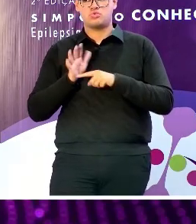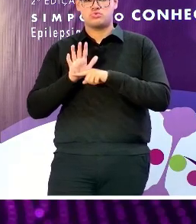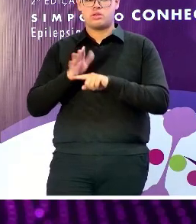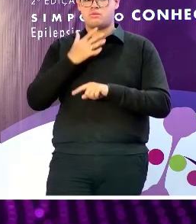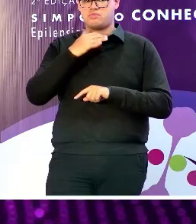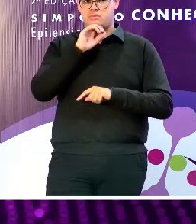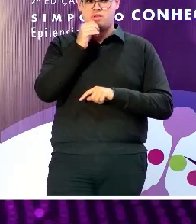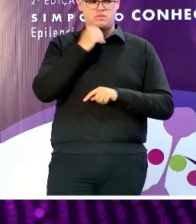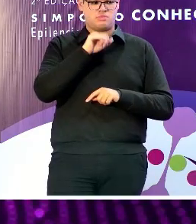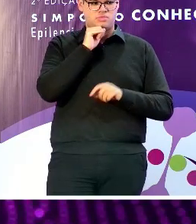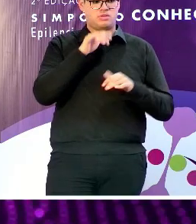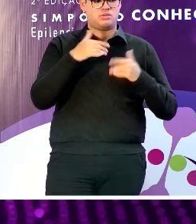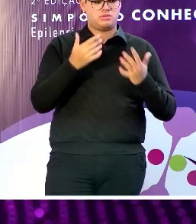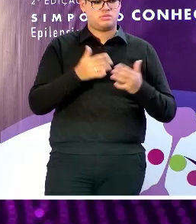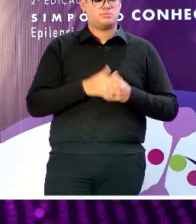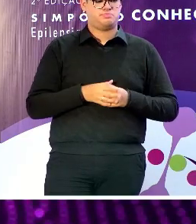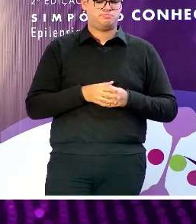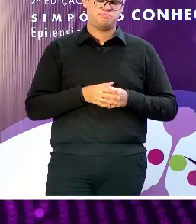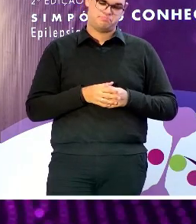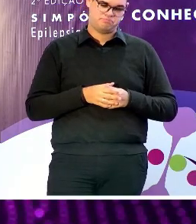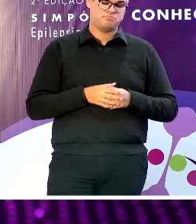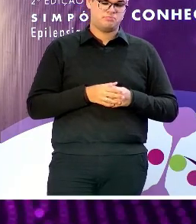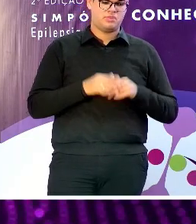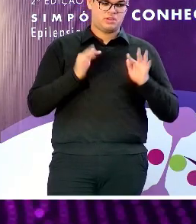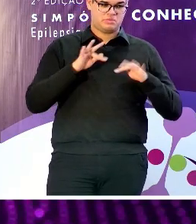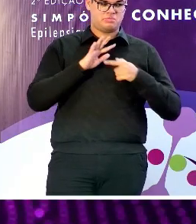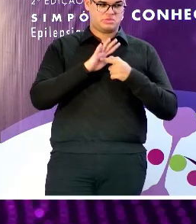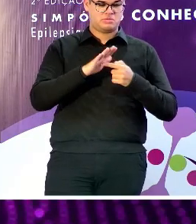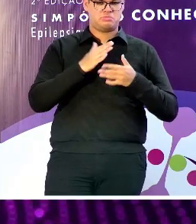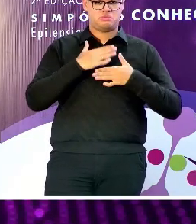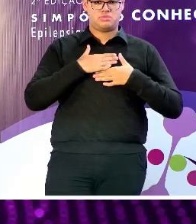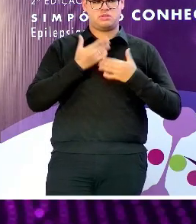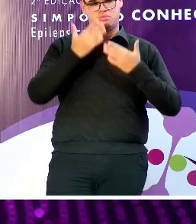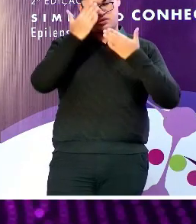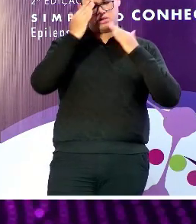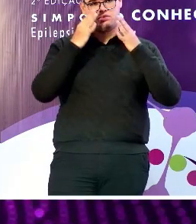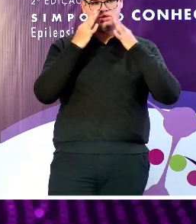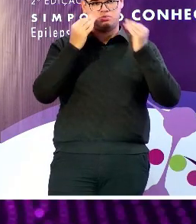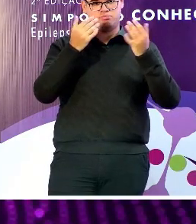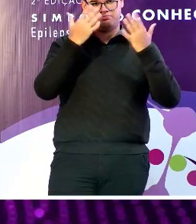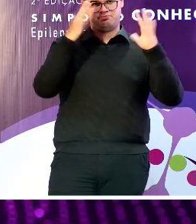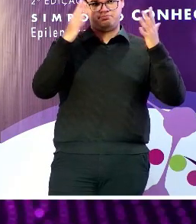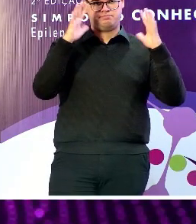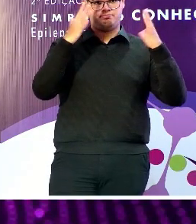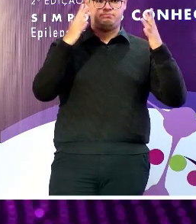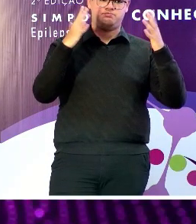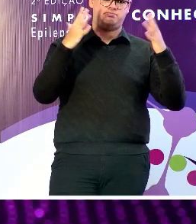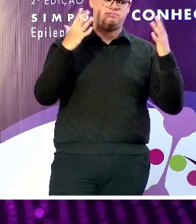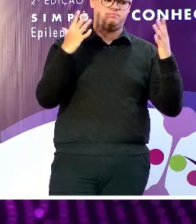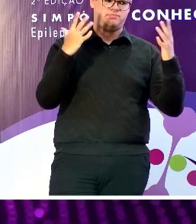isso. E com isso, termino minha apresentação e muito obrigada.